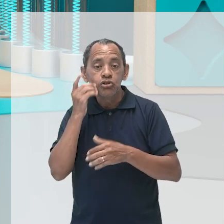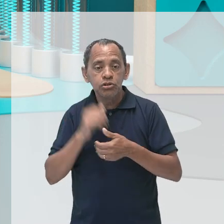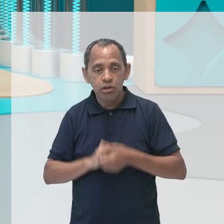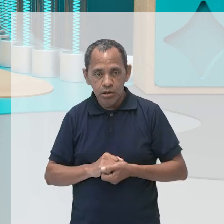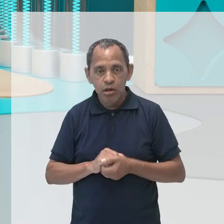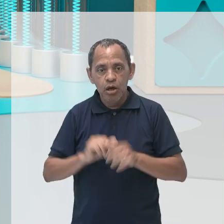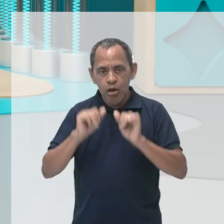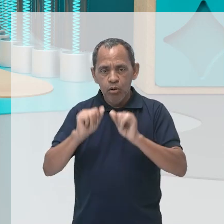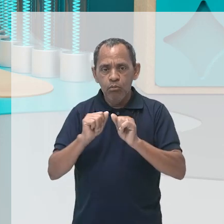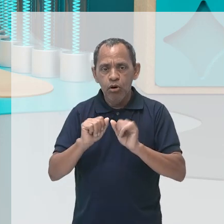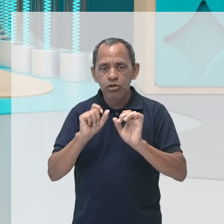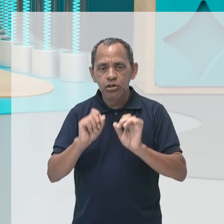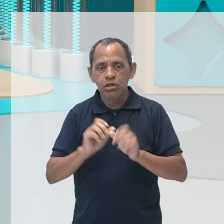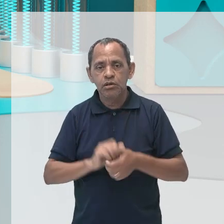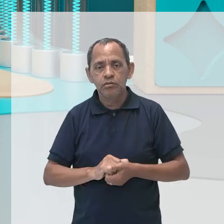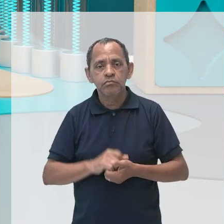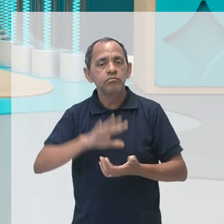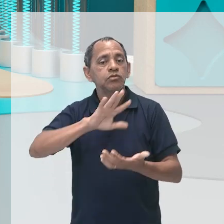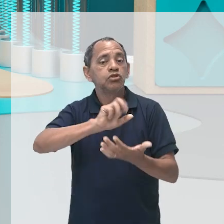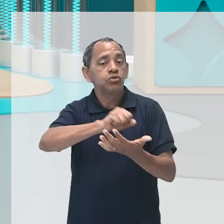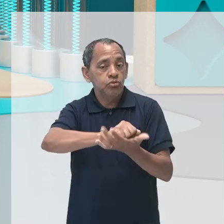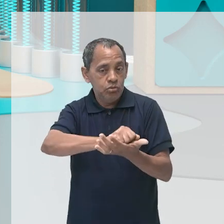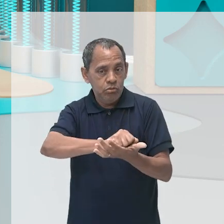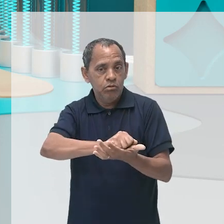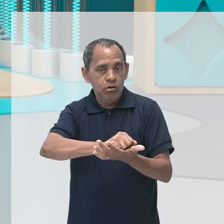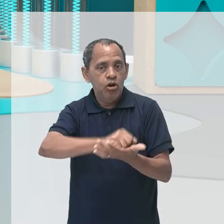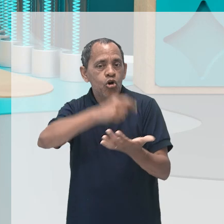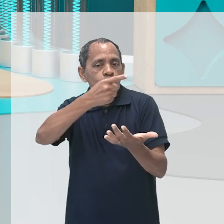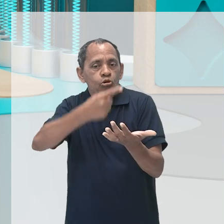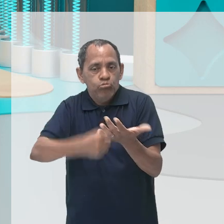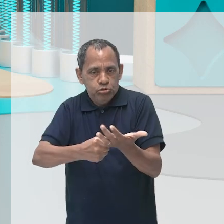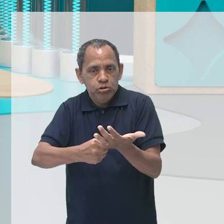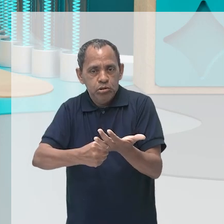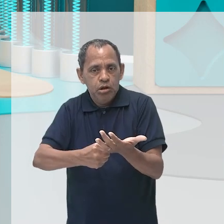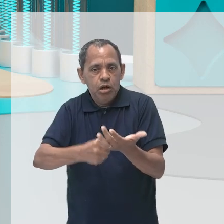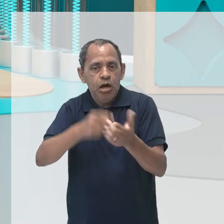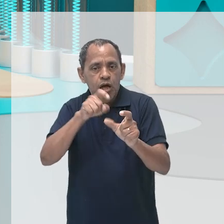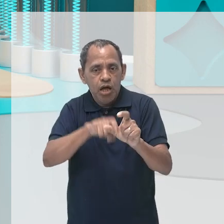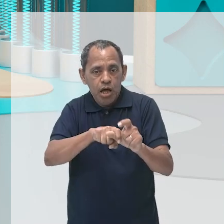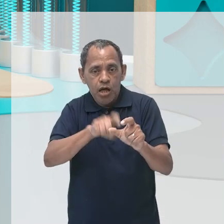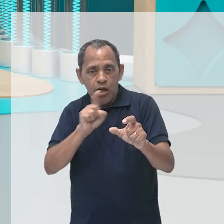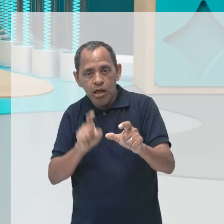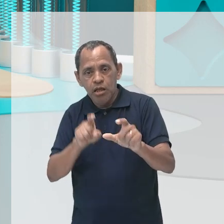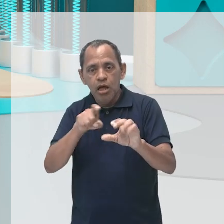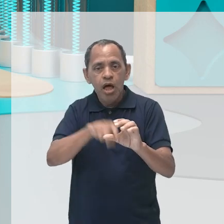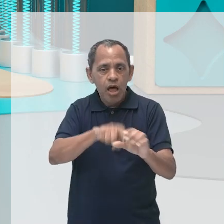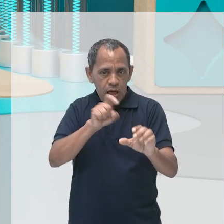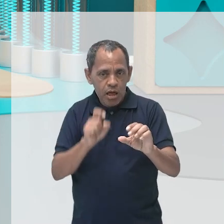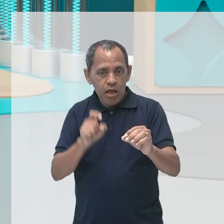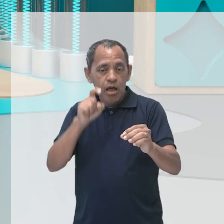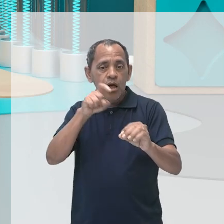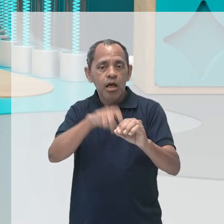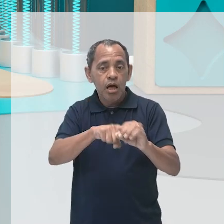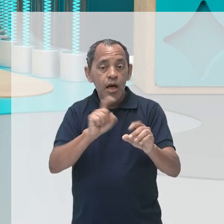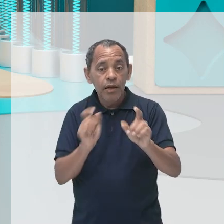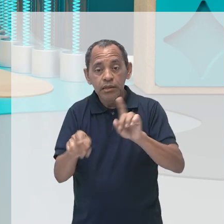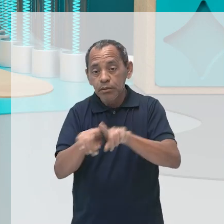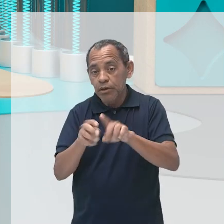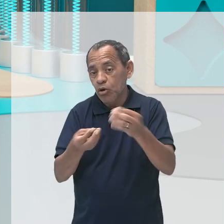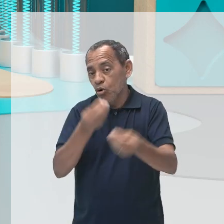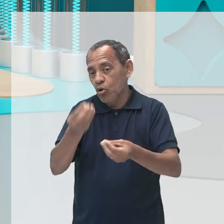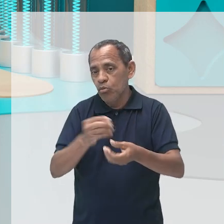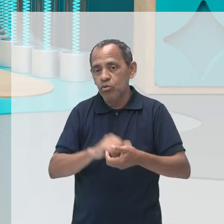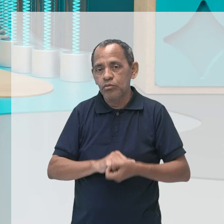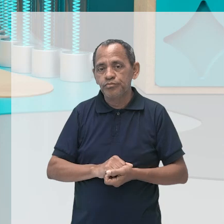programa, pode se inscrever para que possa negociar suas dívidas, os descontos e quanto ela vai pagar de juros